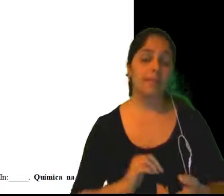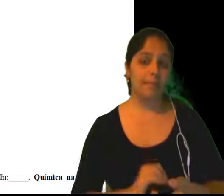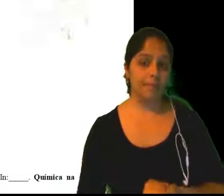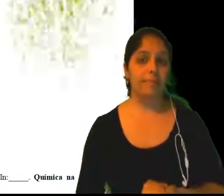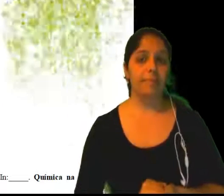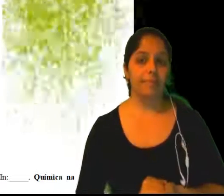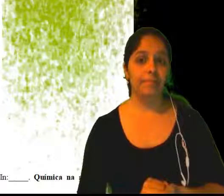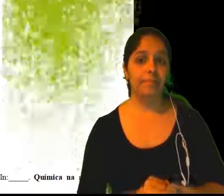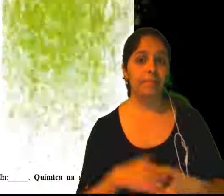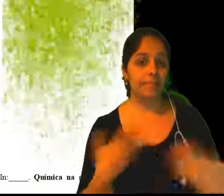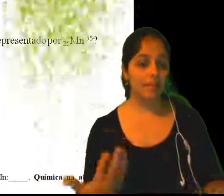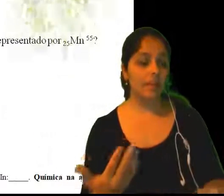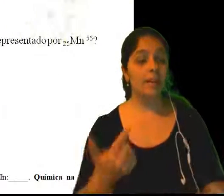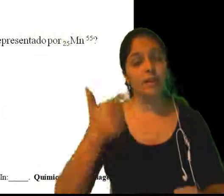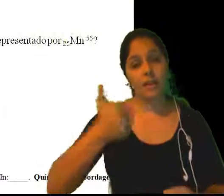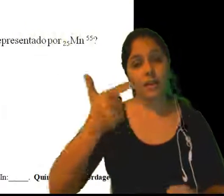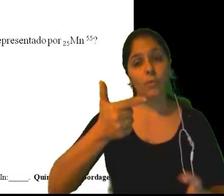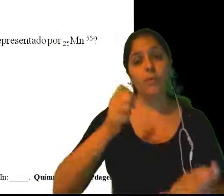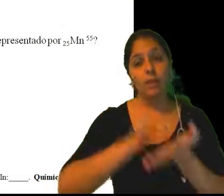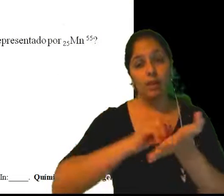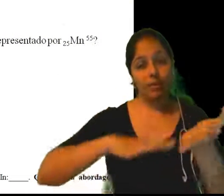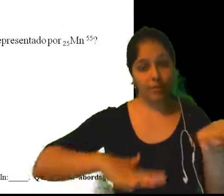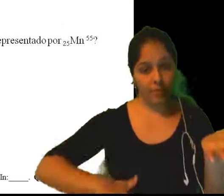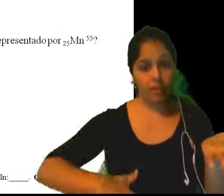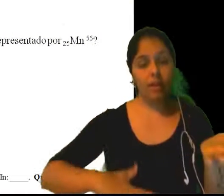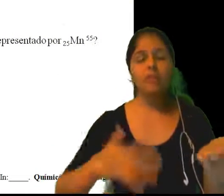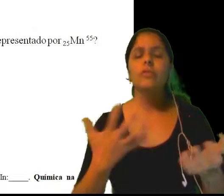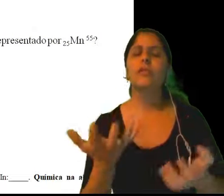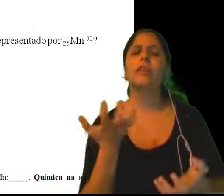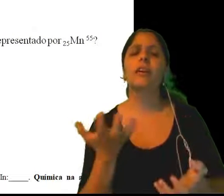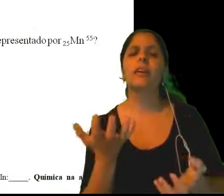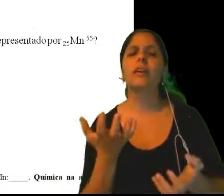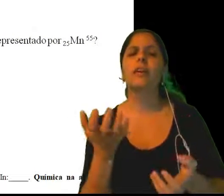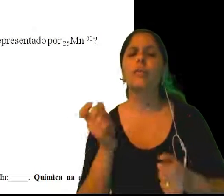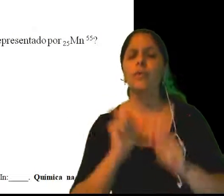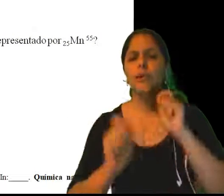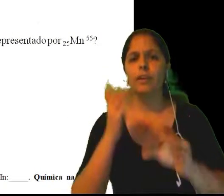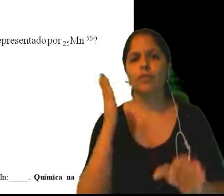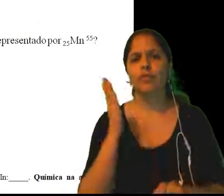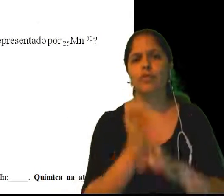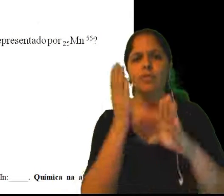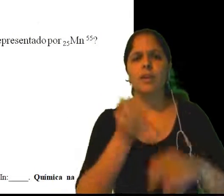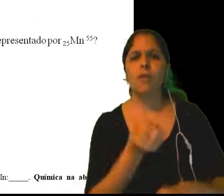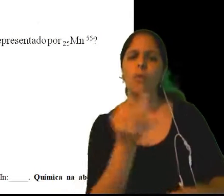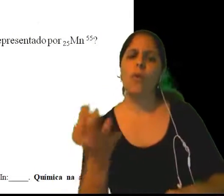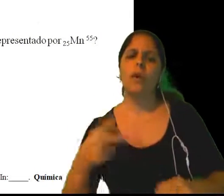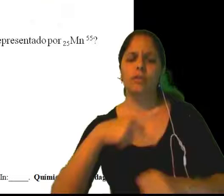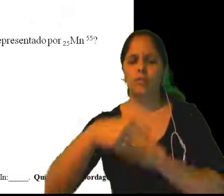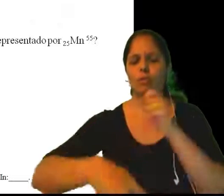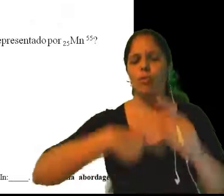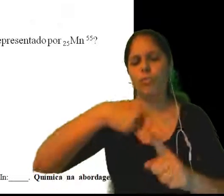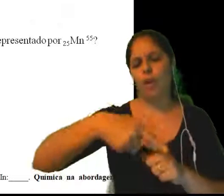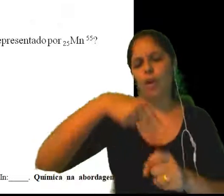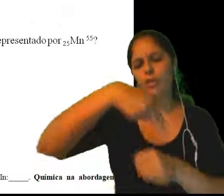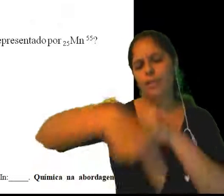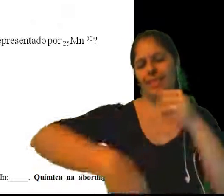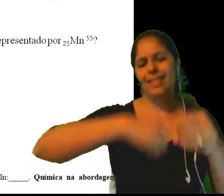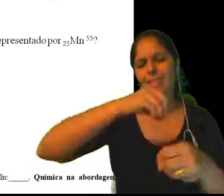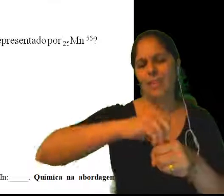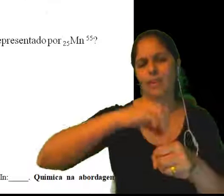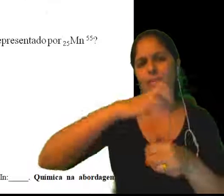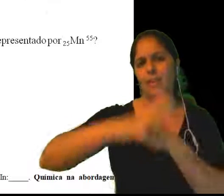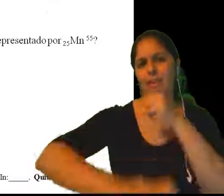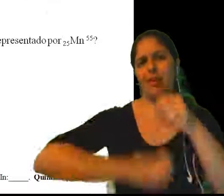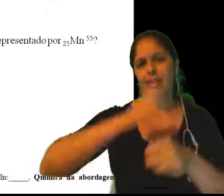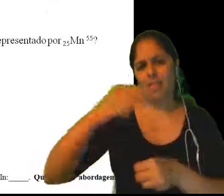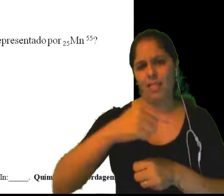colocamos na parte superior. No segundo exercício, queremos descobrir quantos prótons, nêutrons